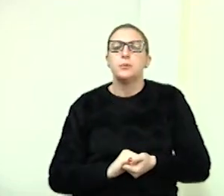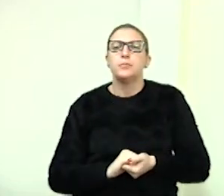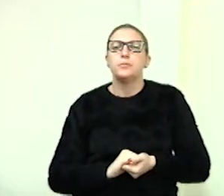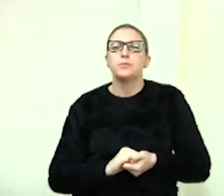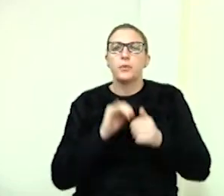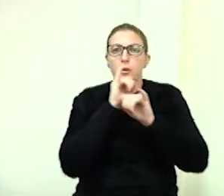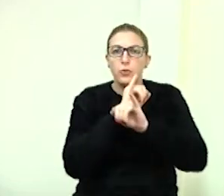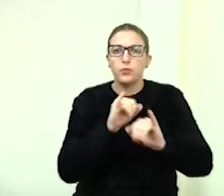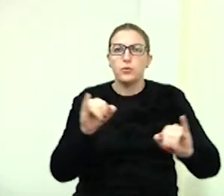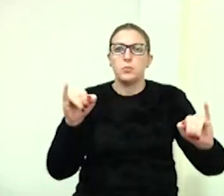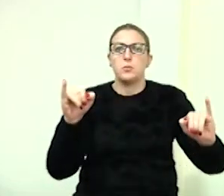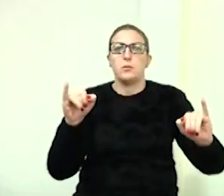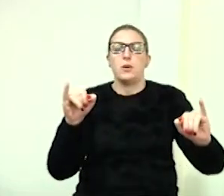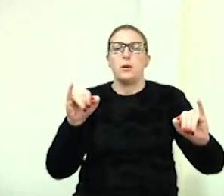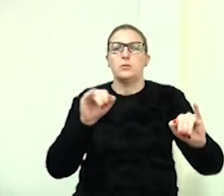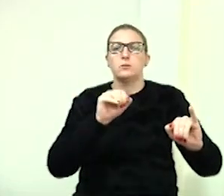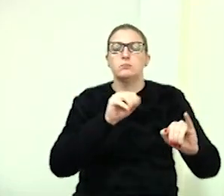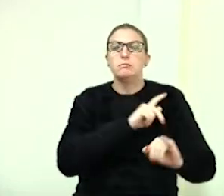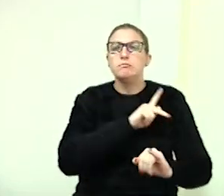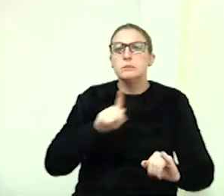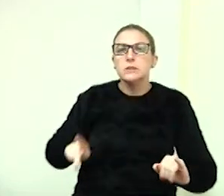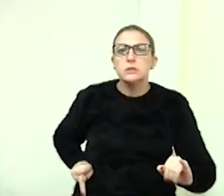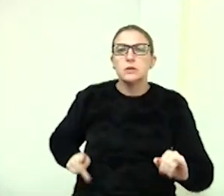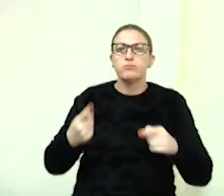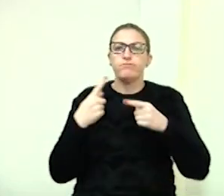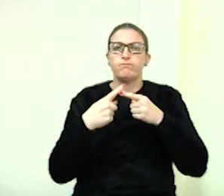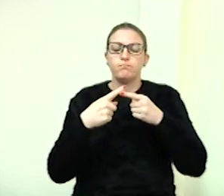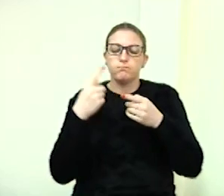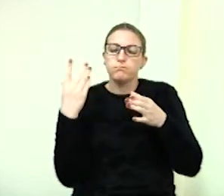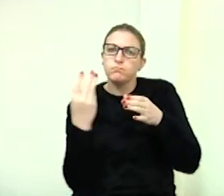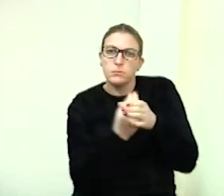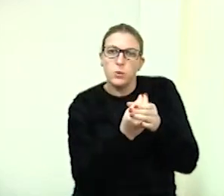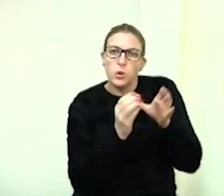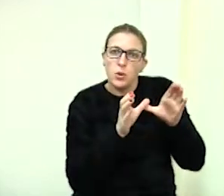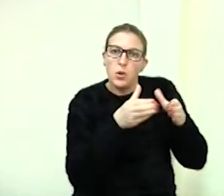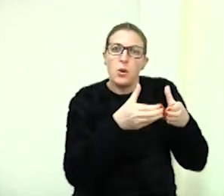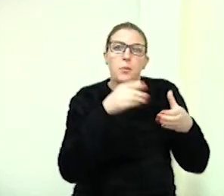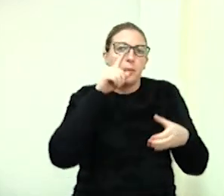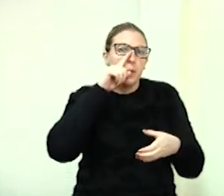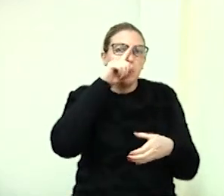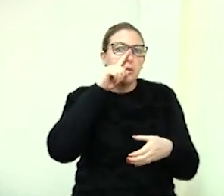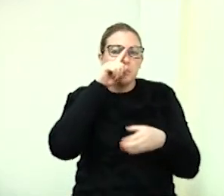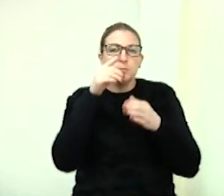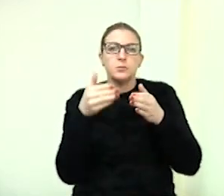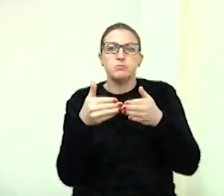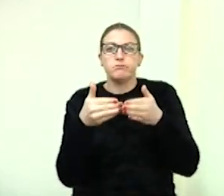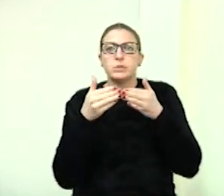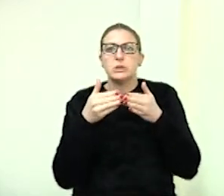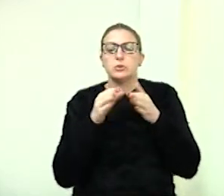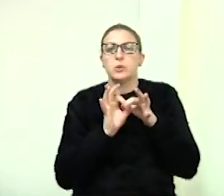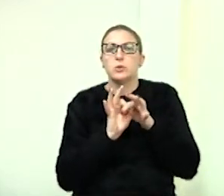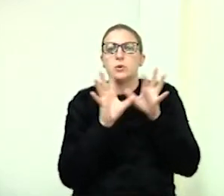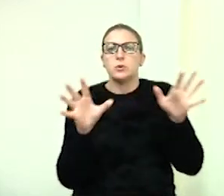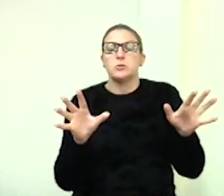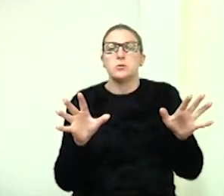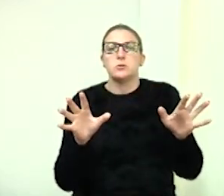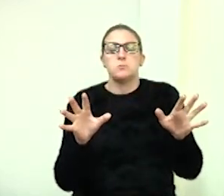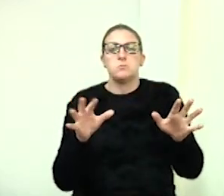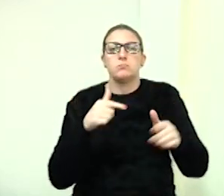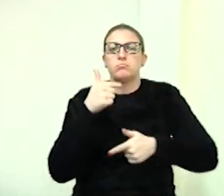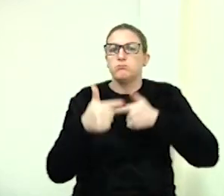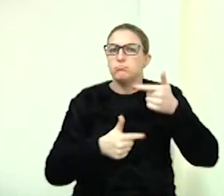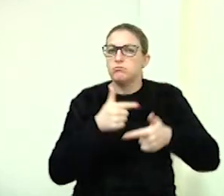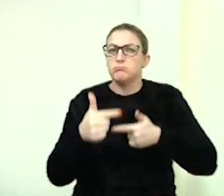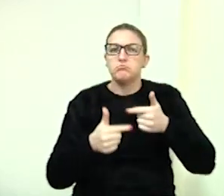informar a vossa senhoria que, devido a integrarmos o grupo de risco, solicitamos autorização de dispensa por tempo indeterminado